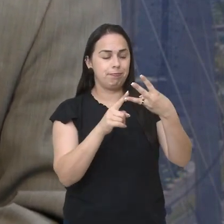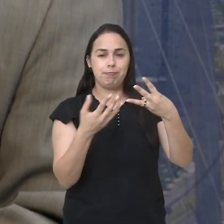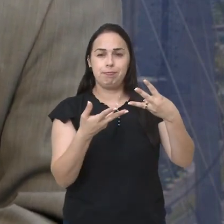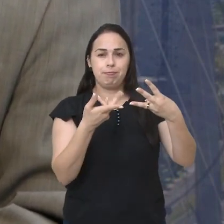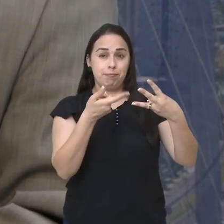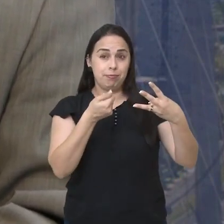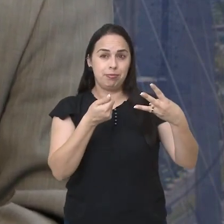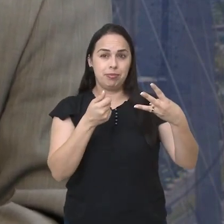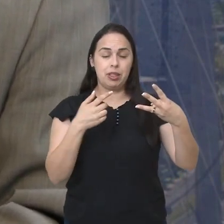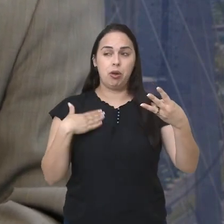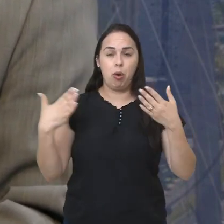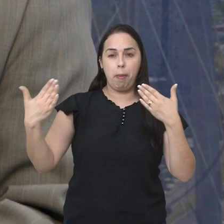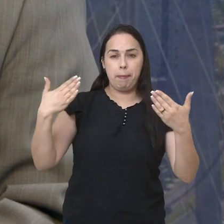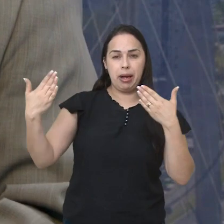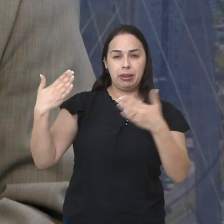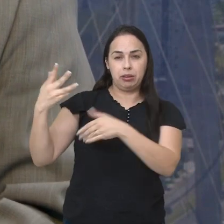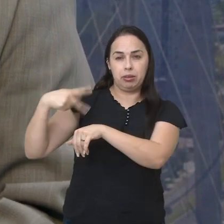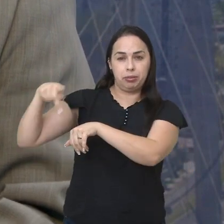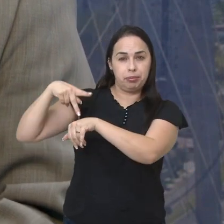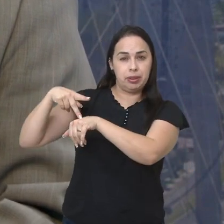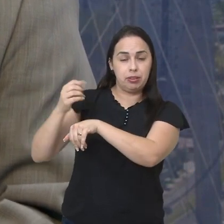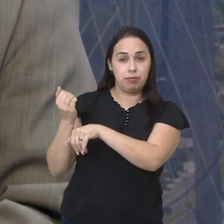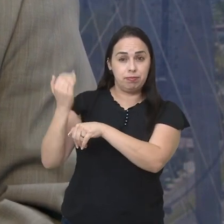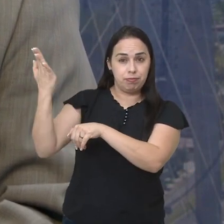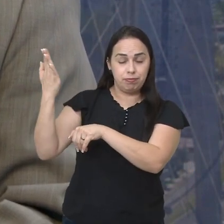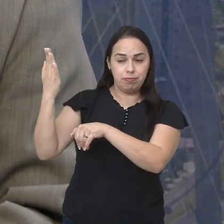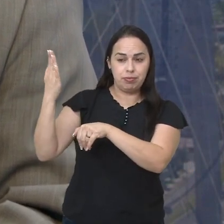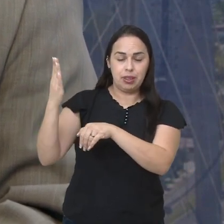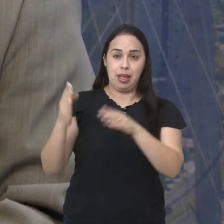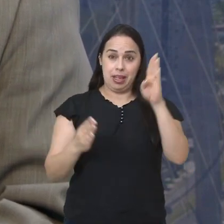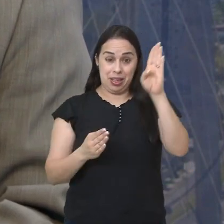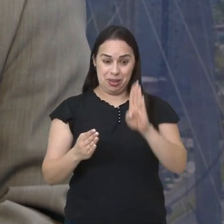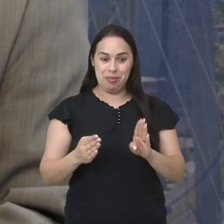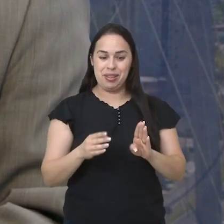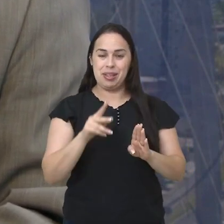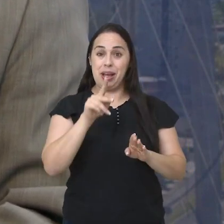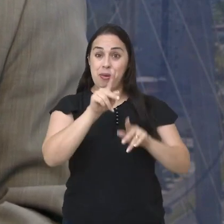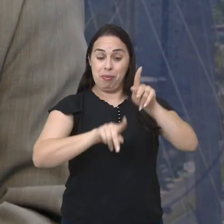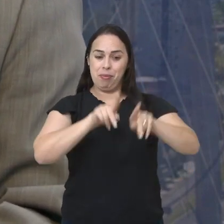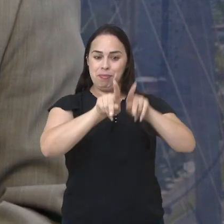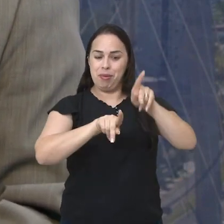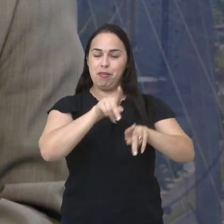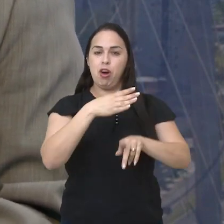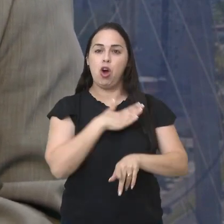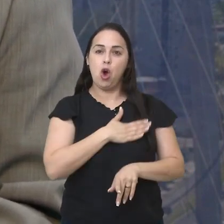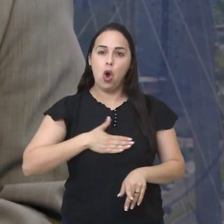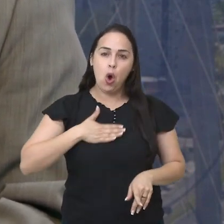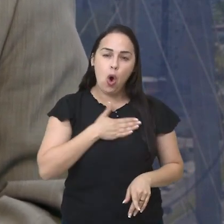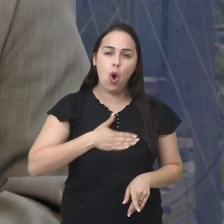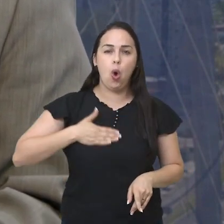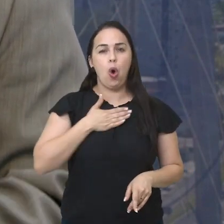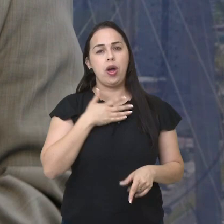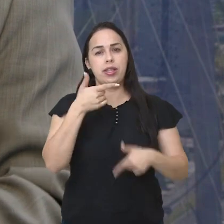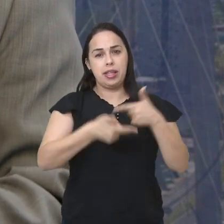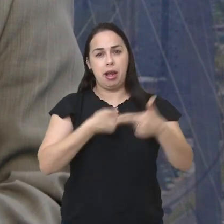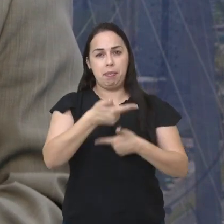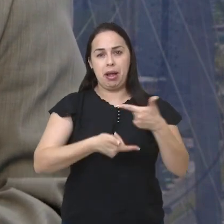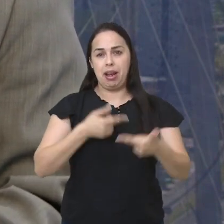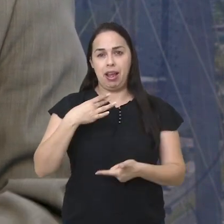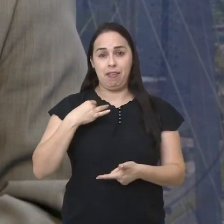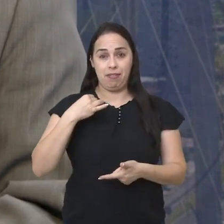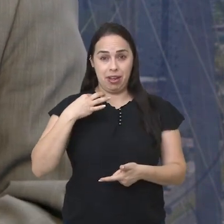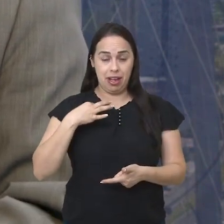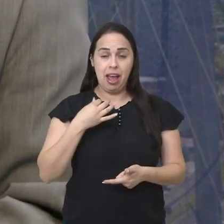sucesso, a gente pode avaliar aí com outros países, que no Brasil, o brasileiro ele tem uma característica fantástica, que ele põe o coração em tudo. Então é muito fácil